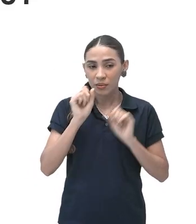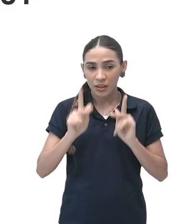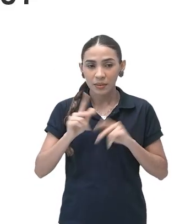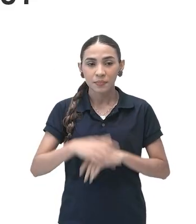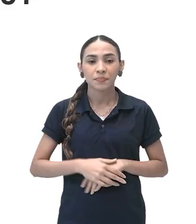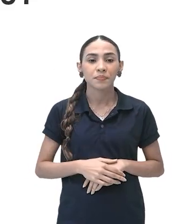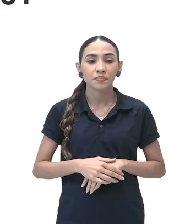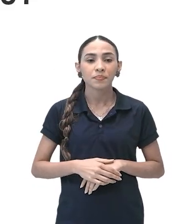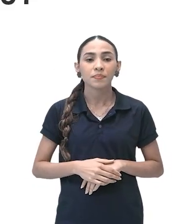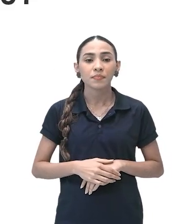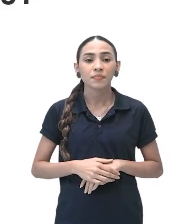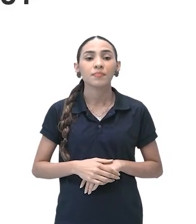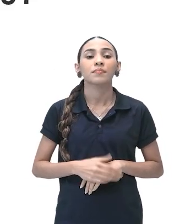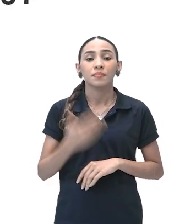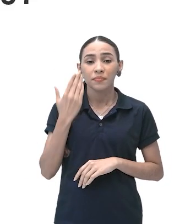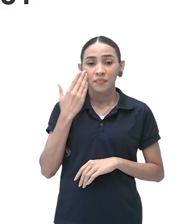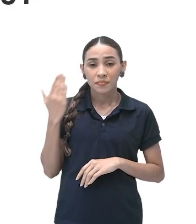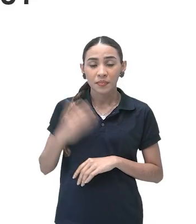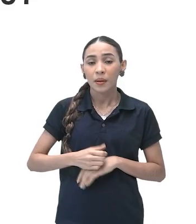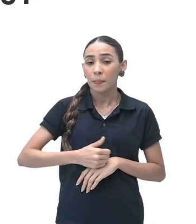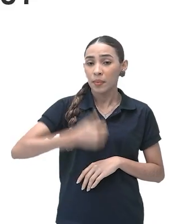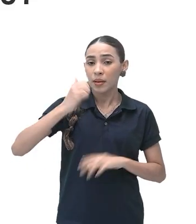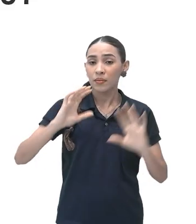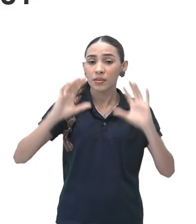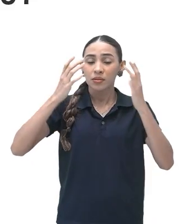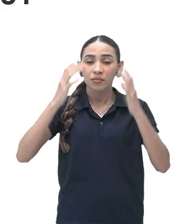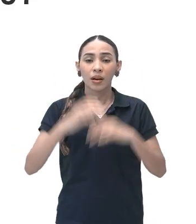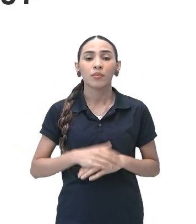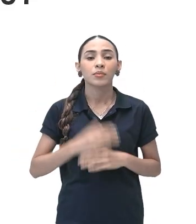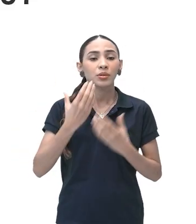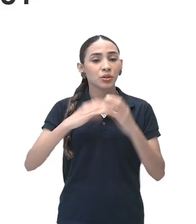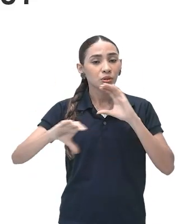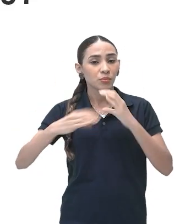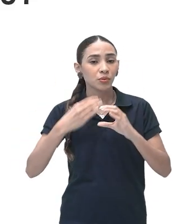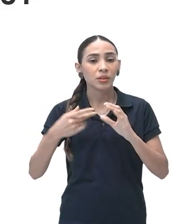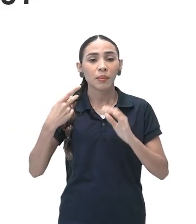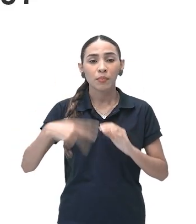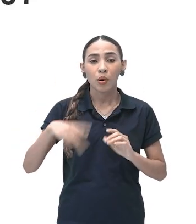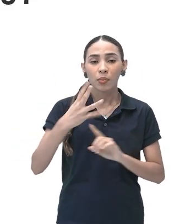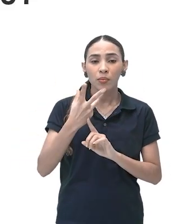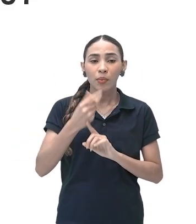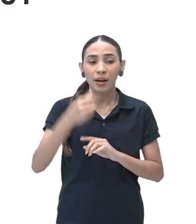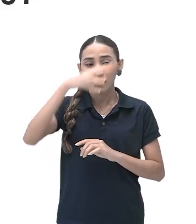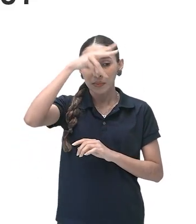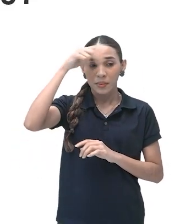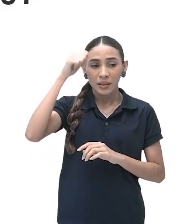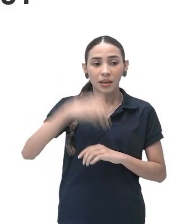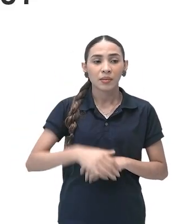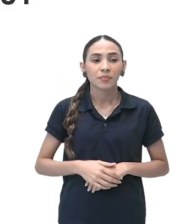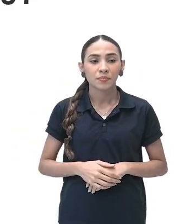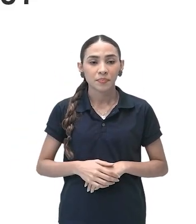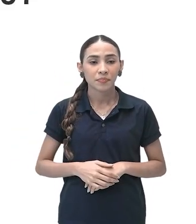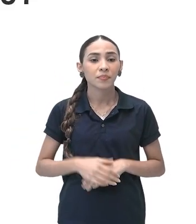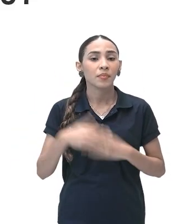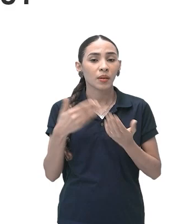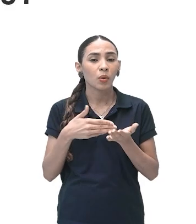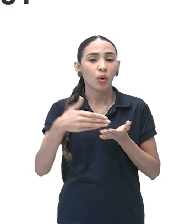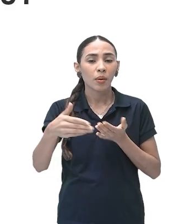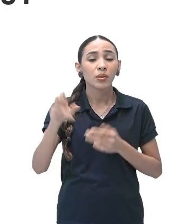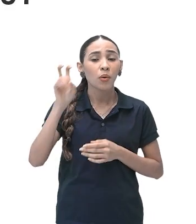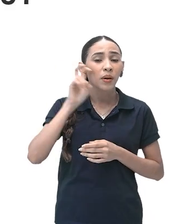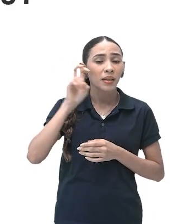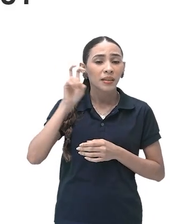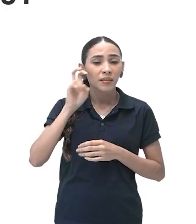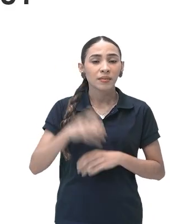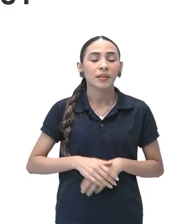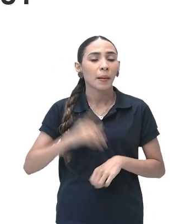aí. Confira a programação do primeiro Festival Gospel de Artes de Manaus, né? Começou nesta quinta-feira